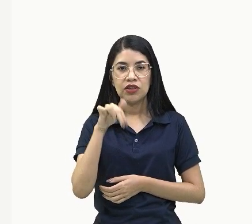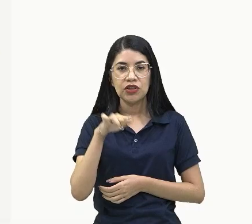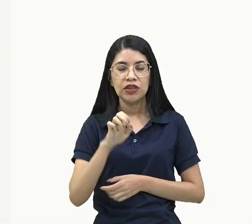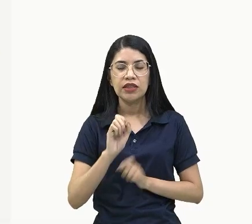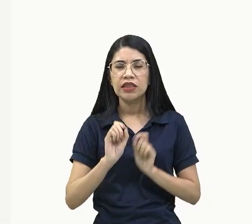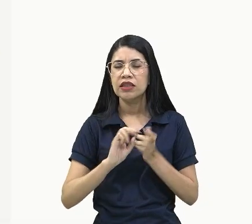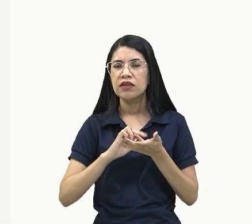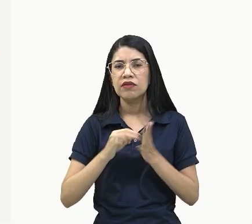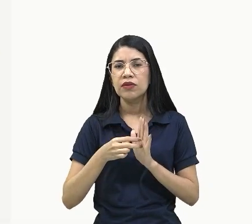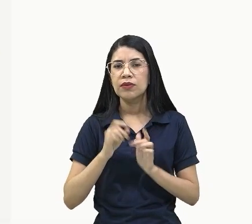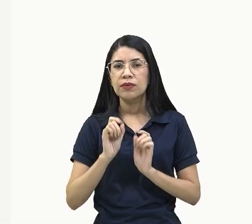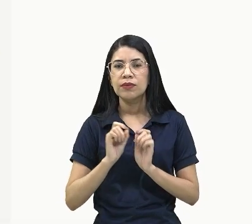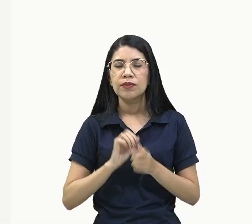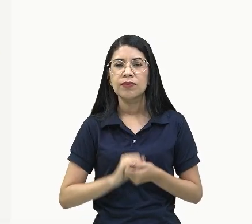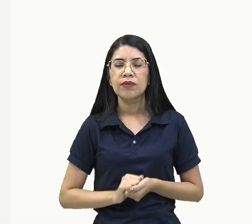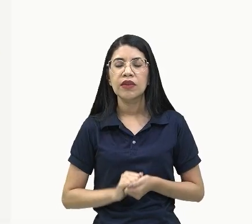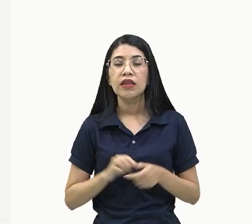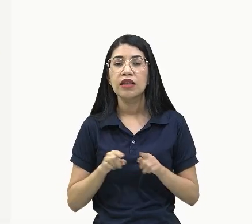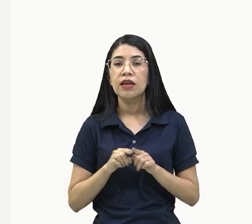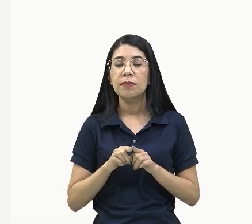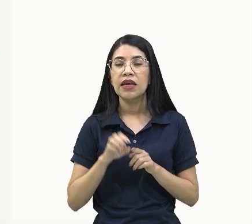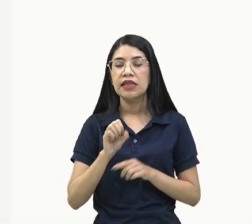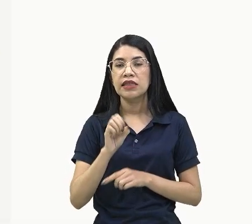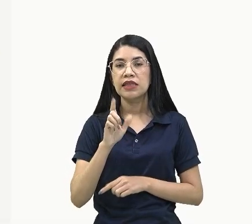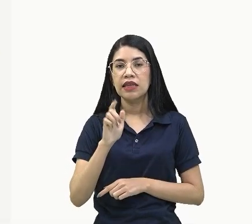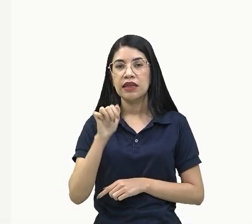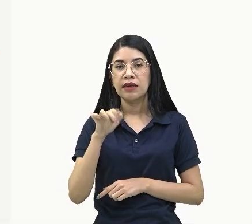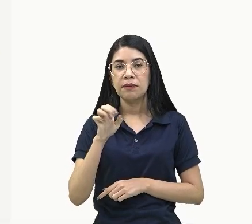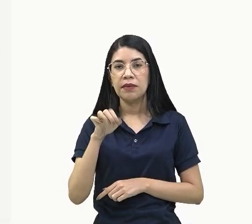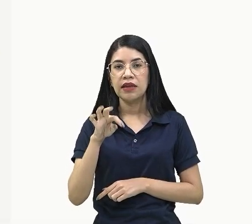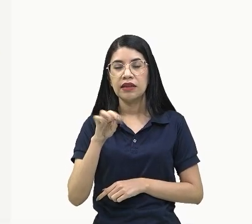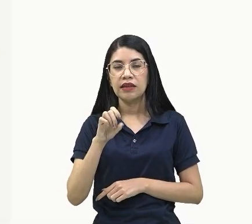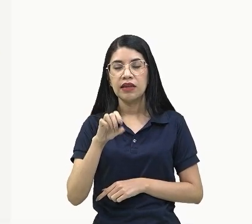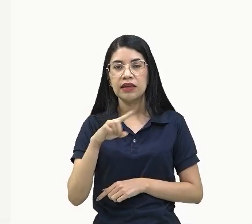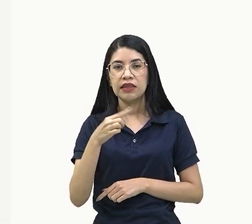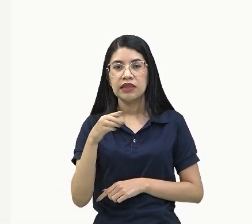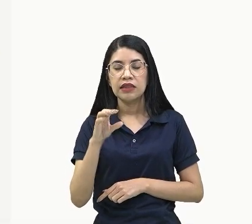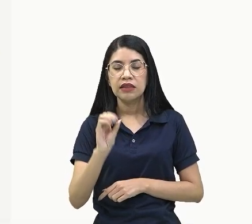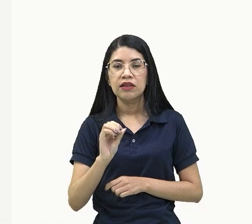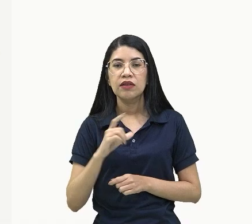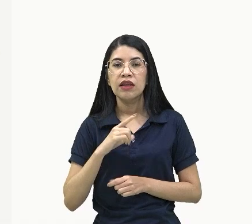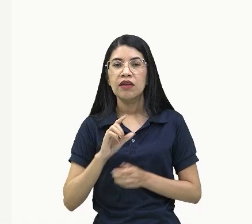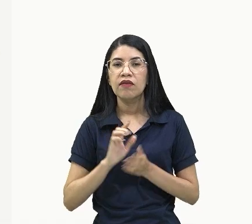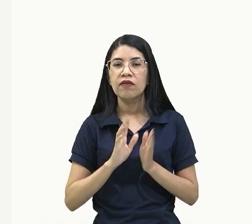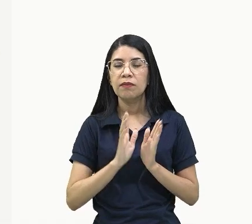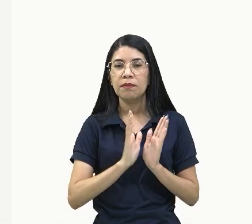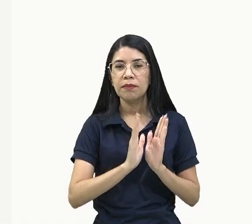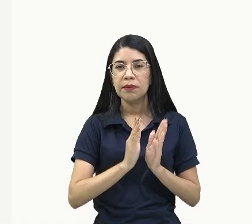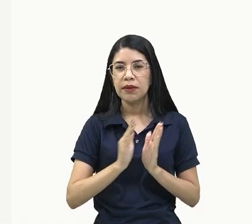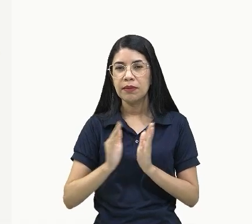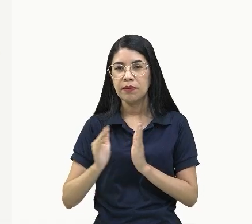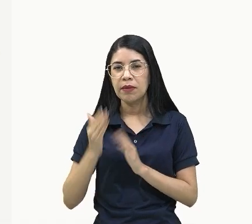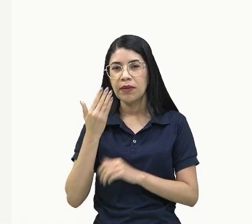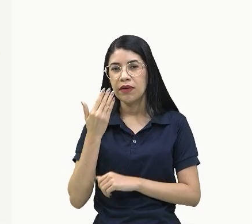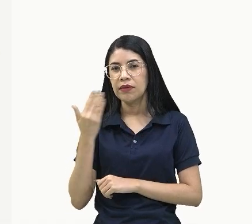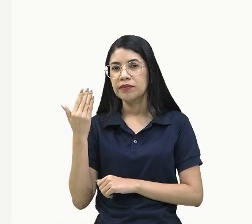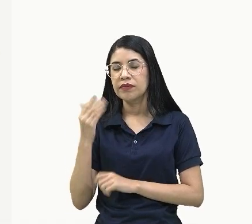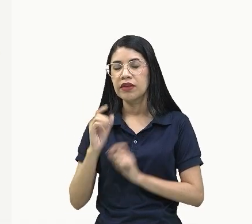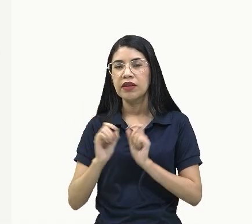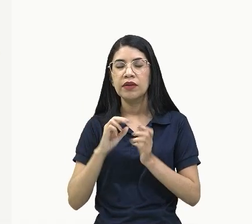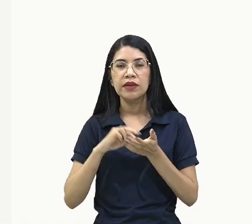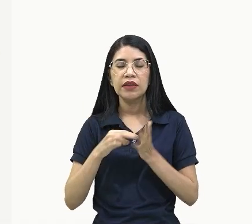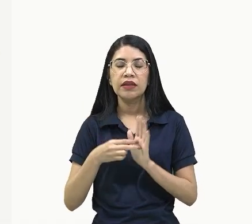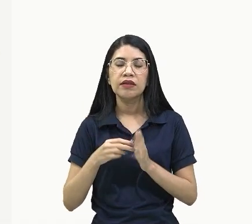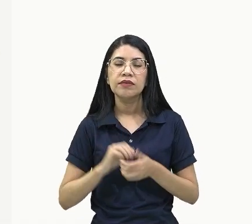clivagem, também chamada de segmentação, vai abranger todos esses estágios aqui, que são o quê?